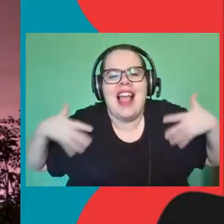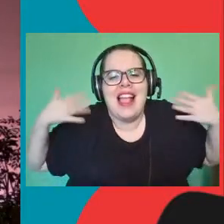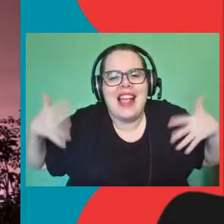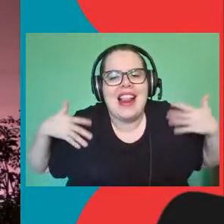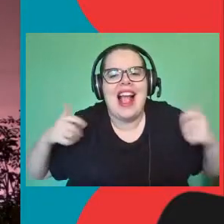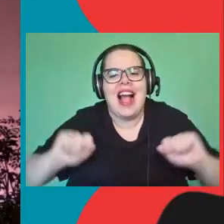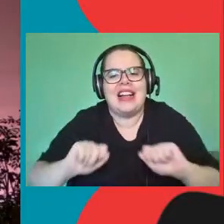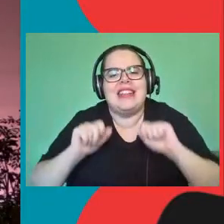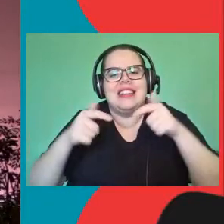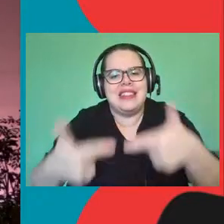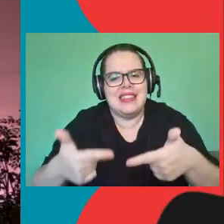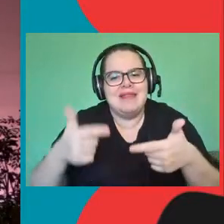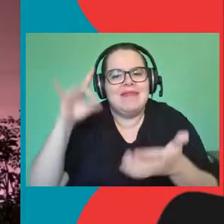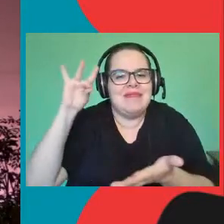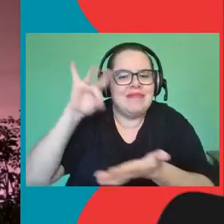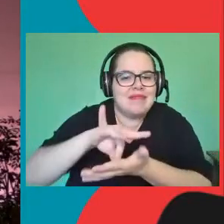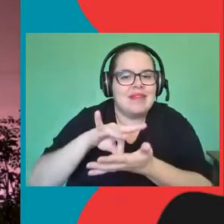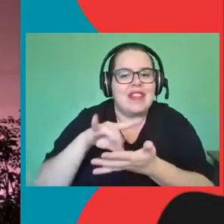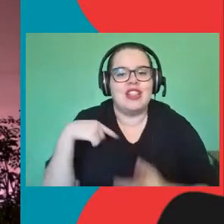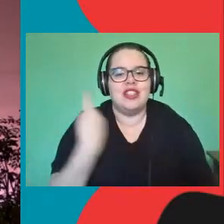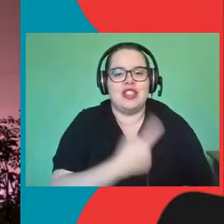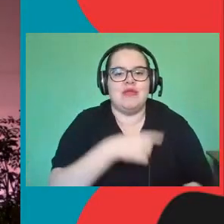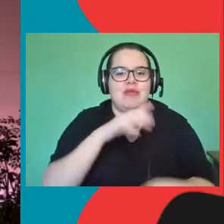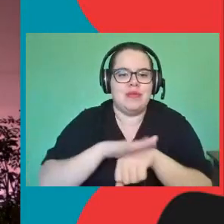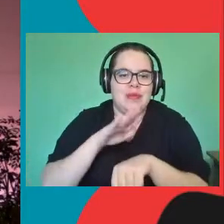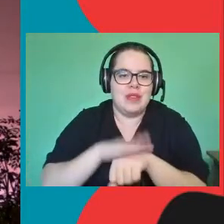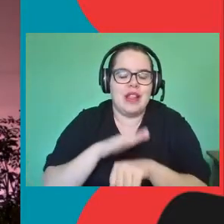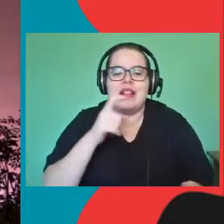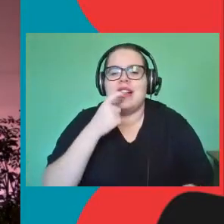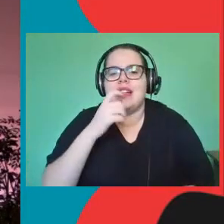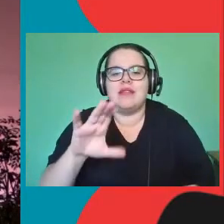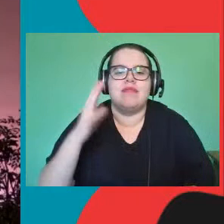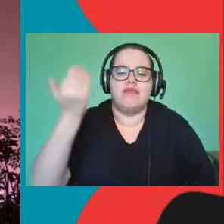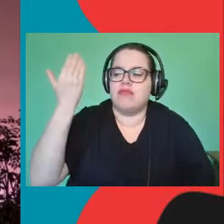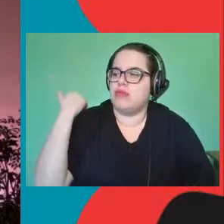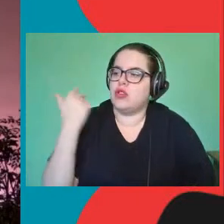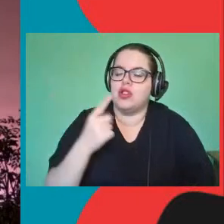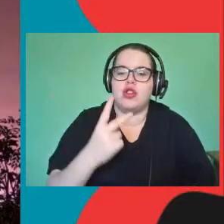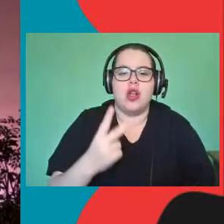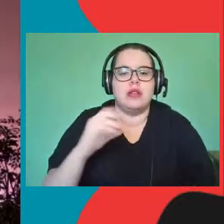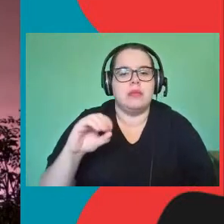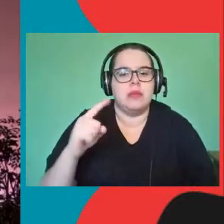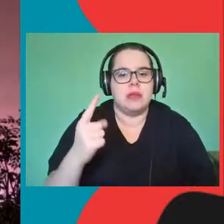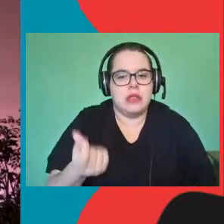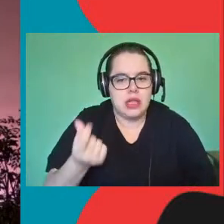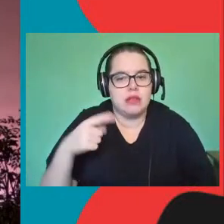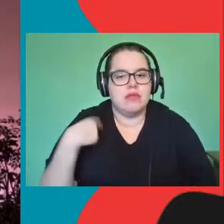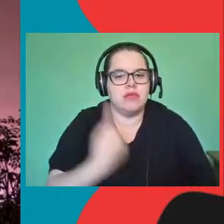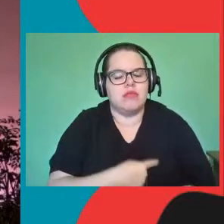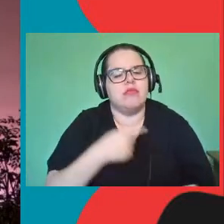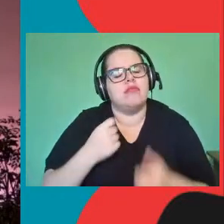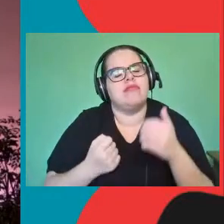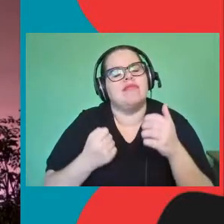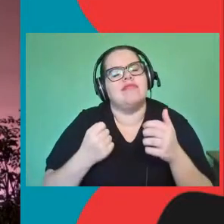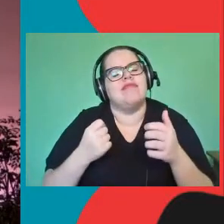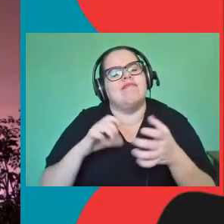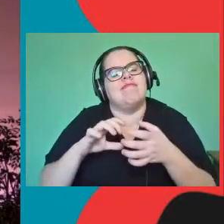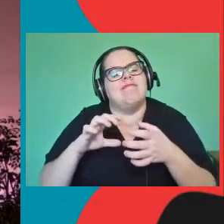as ações concretas que estão sendo movimentadas na C&T desde 2016, construindo um